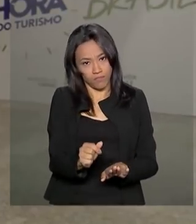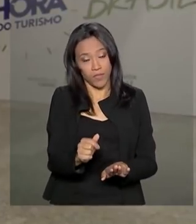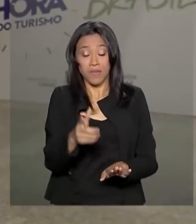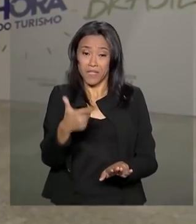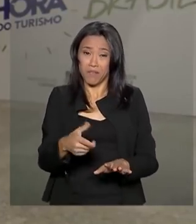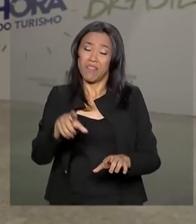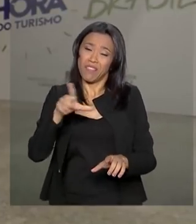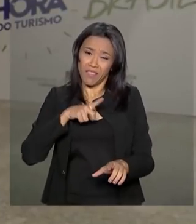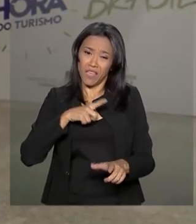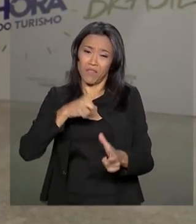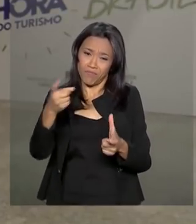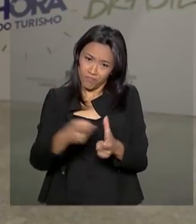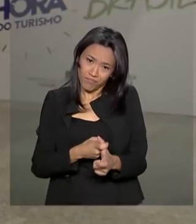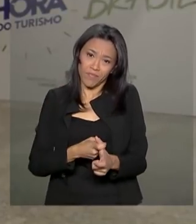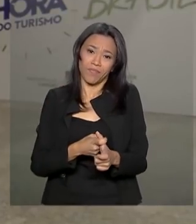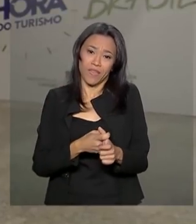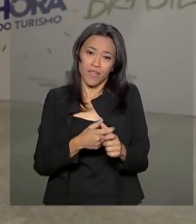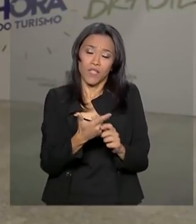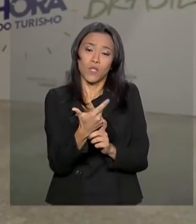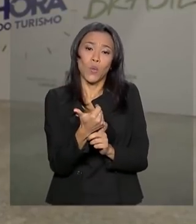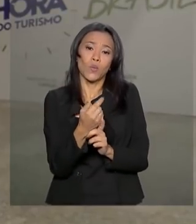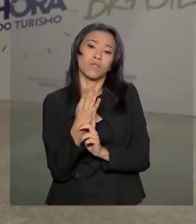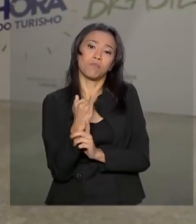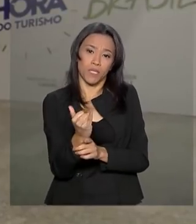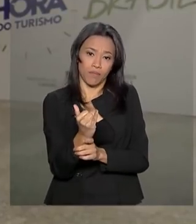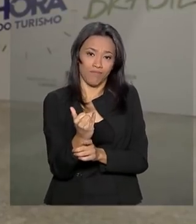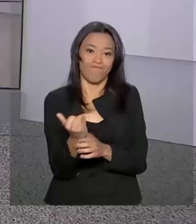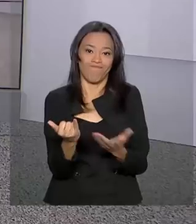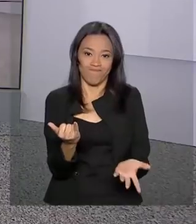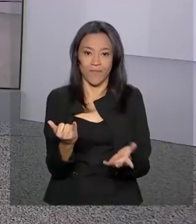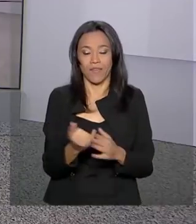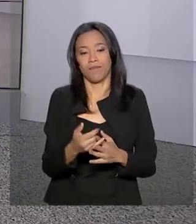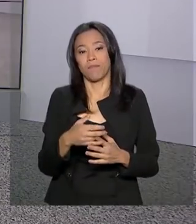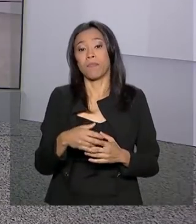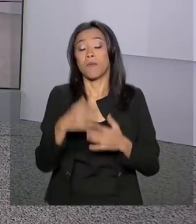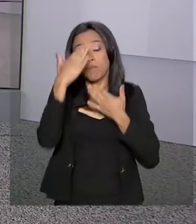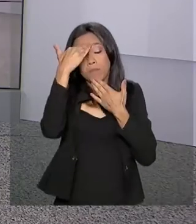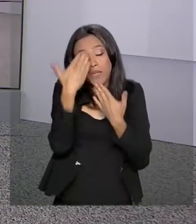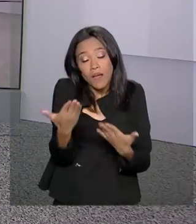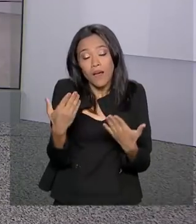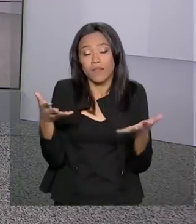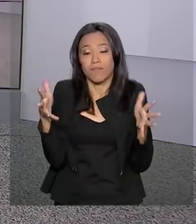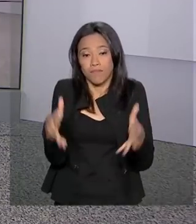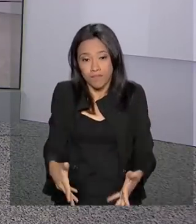de 12 bilhões e 300 milhões de dólares. Carla? Obrigada pela sua participação, bom trabalho aí pra você.